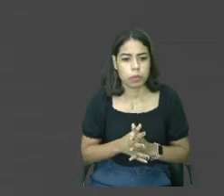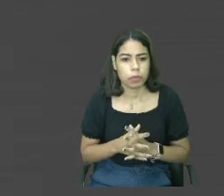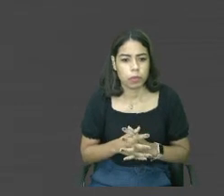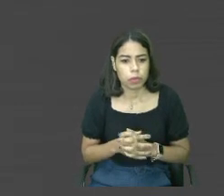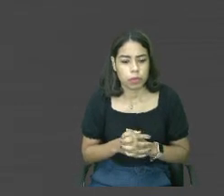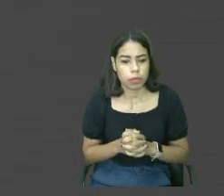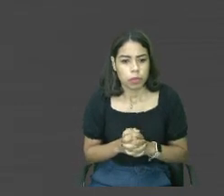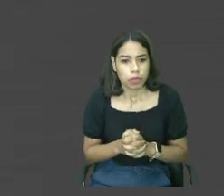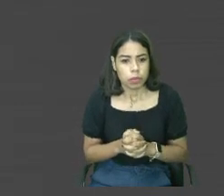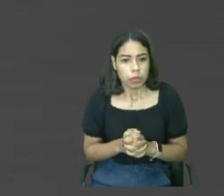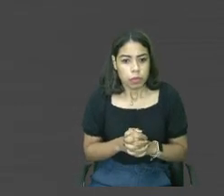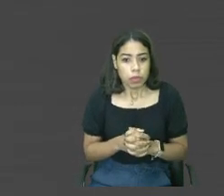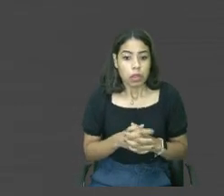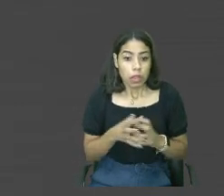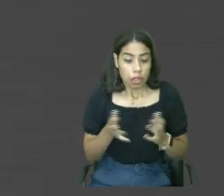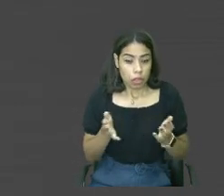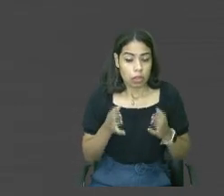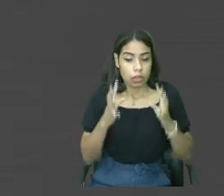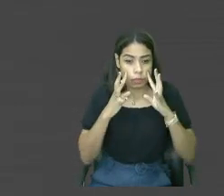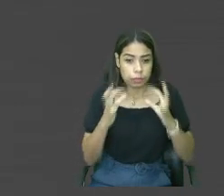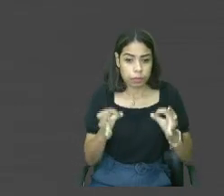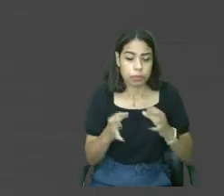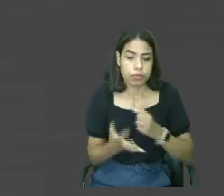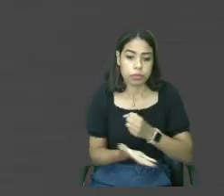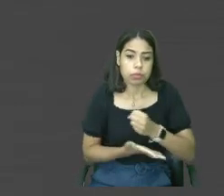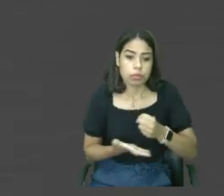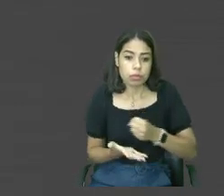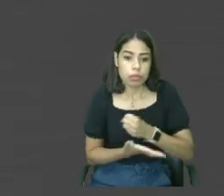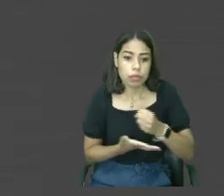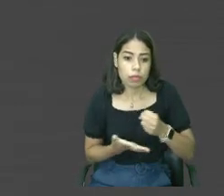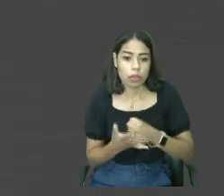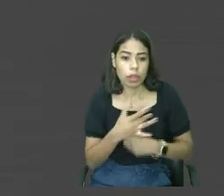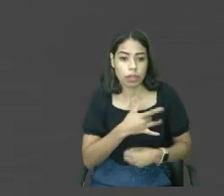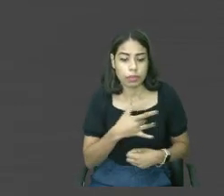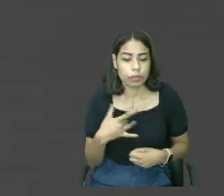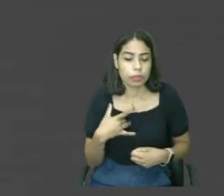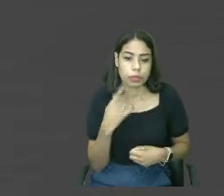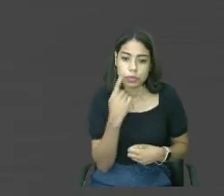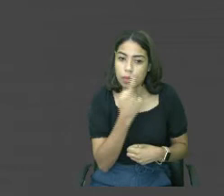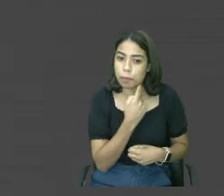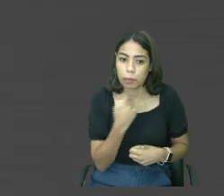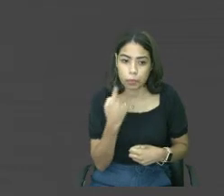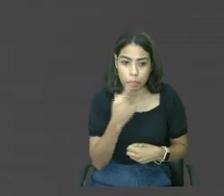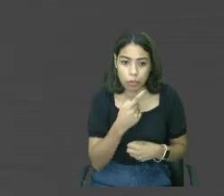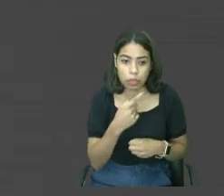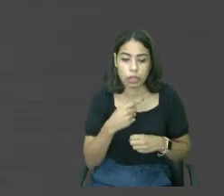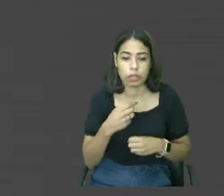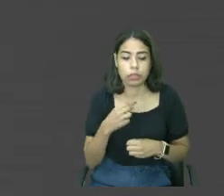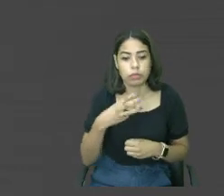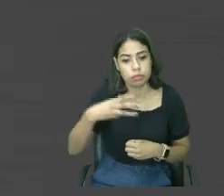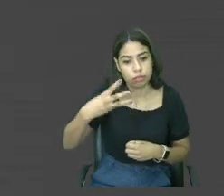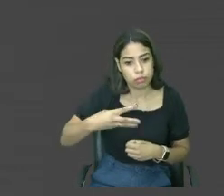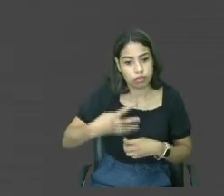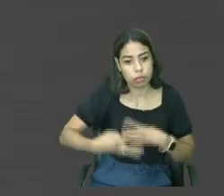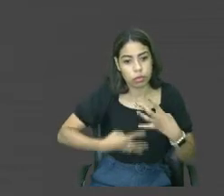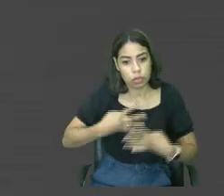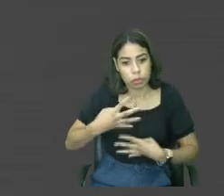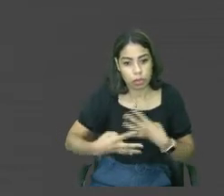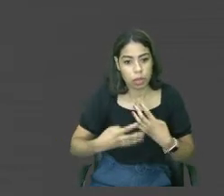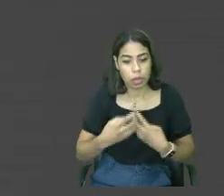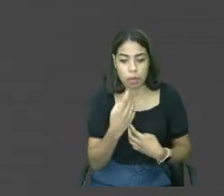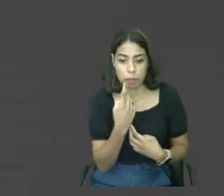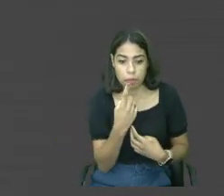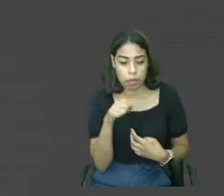Aqui, ainda na atenção básica, a questão da saúde bucal. A gente tem, no terceiro quadrimestre, um pouco mais de 1.700